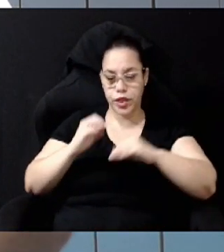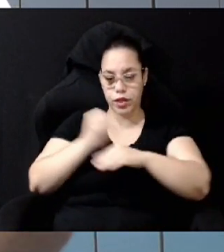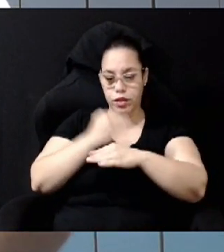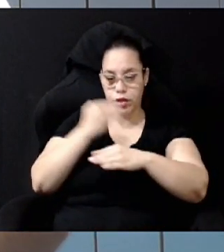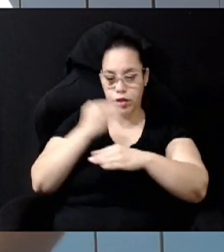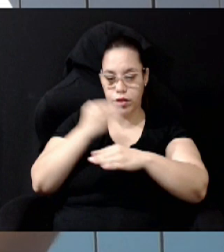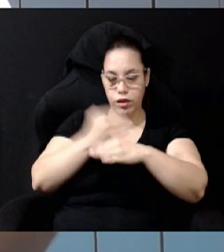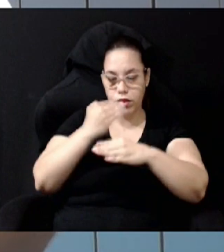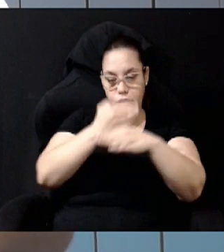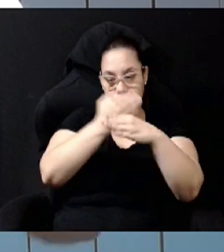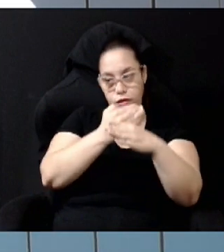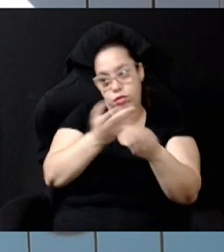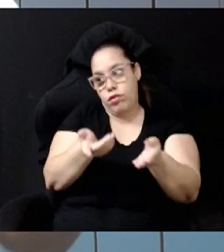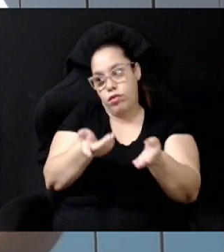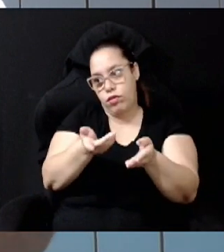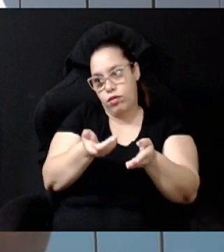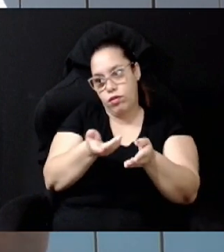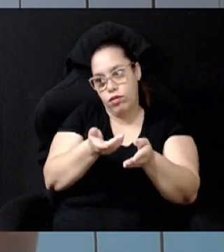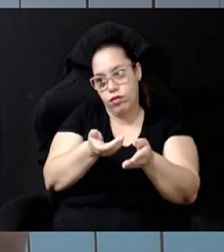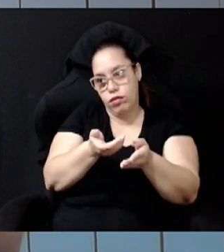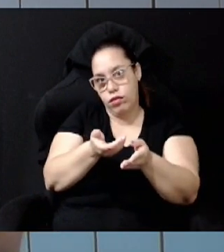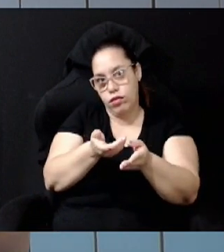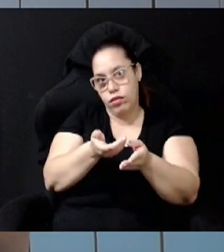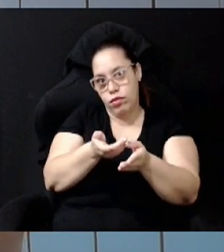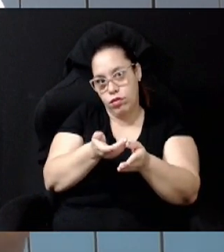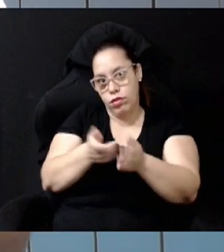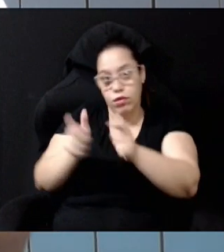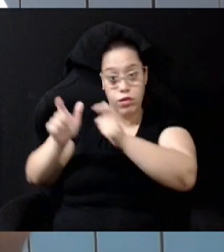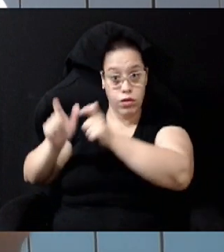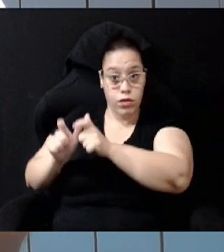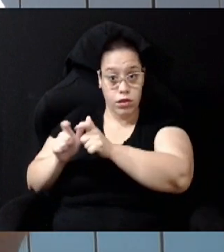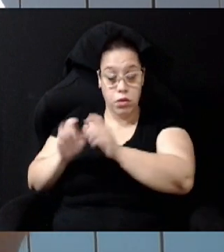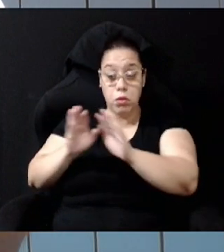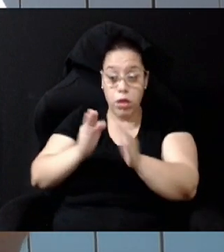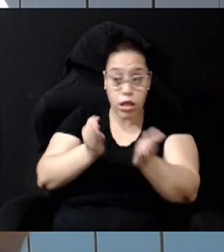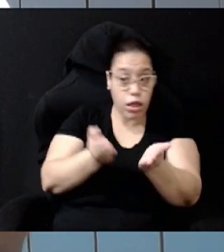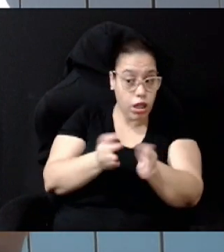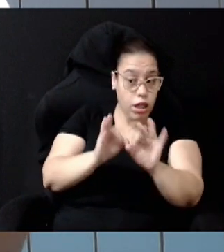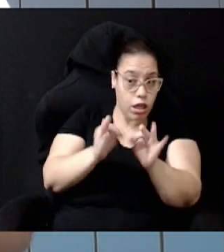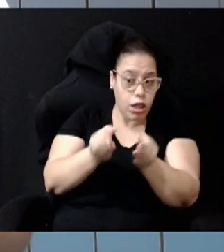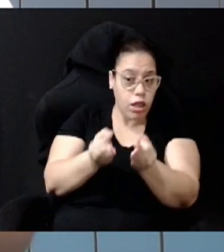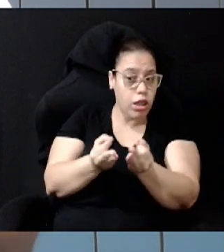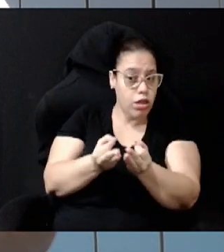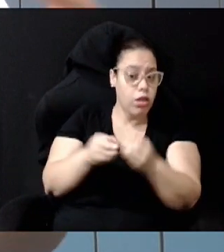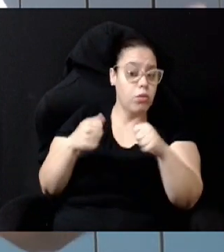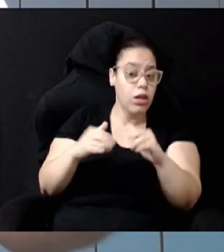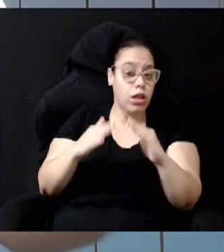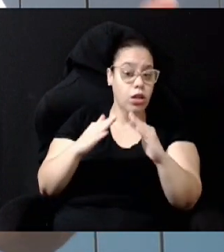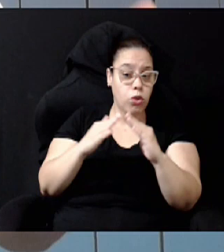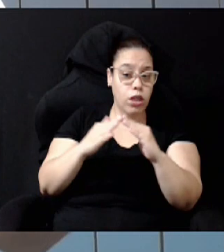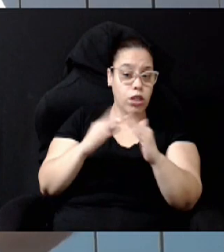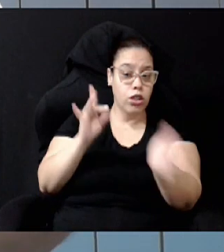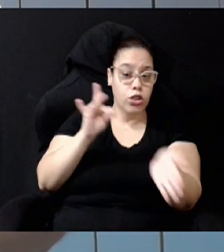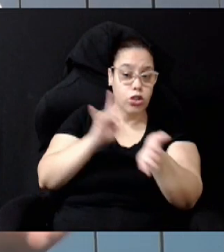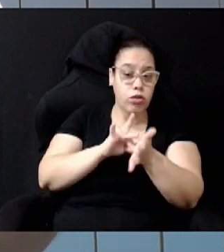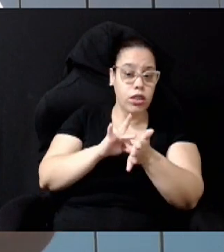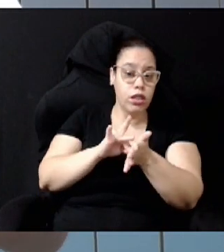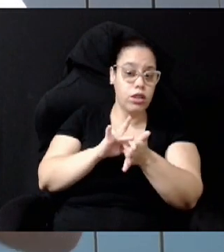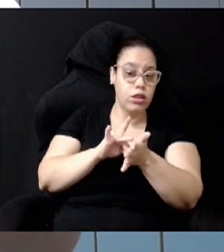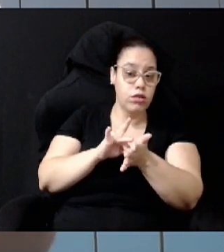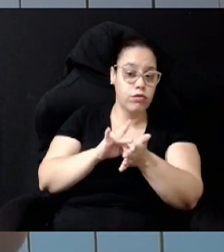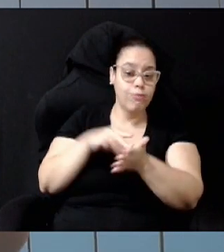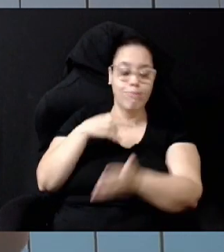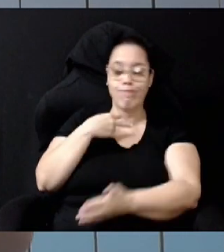uma classe mais simples, que realmente precisa de uma moradia decente e que não podia estar